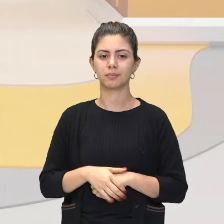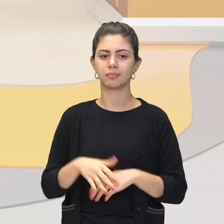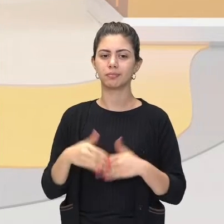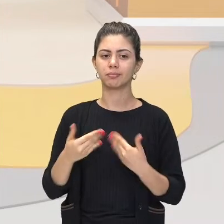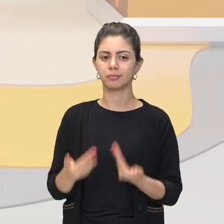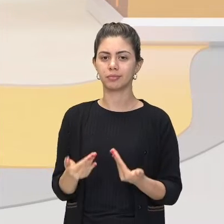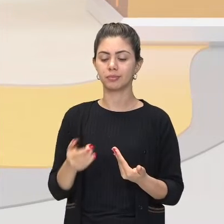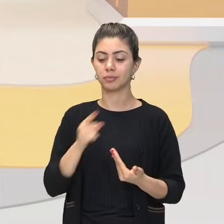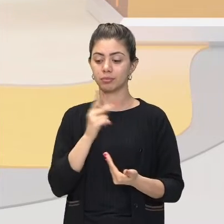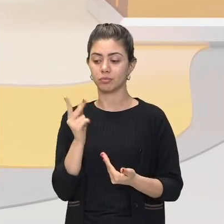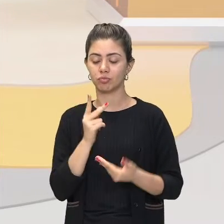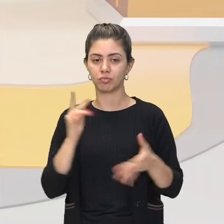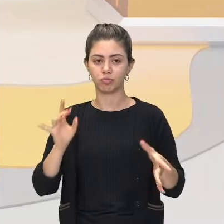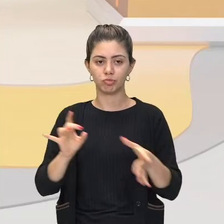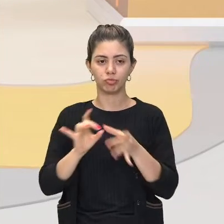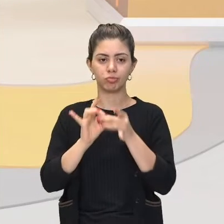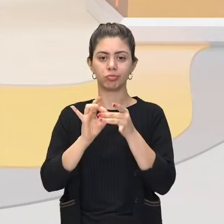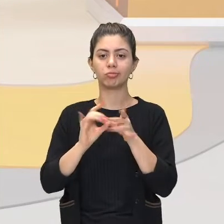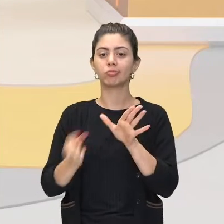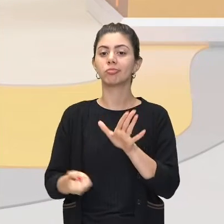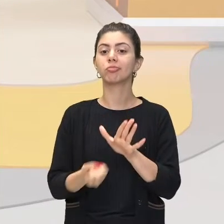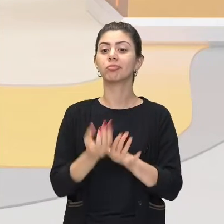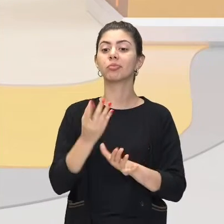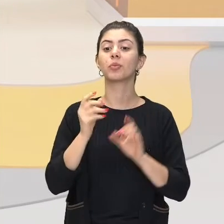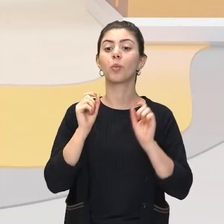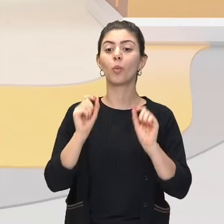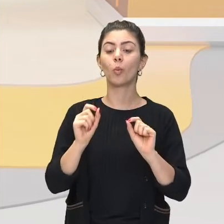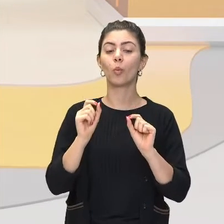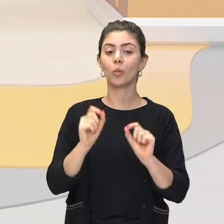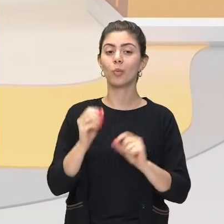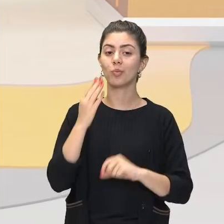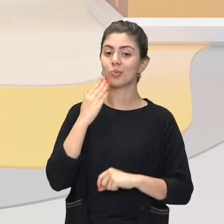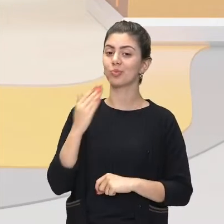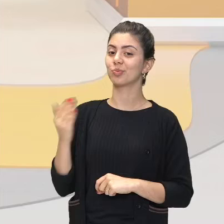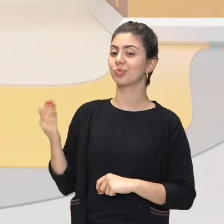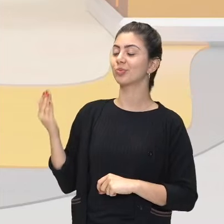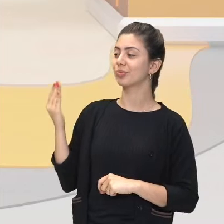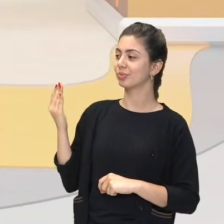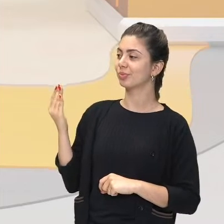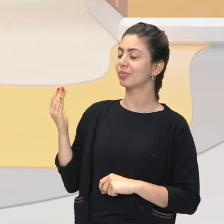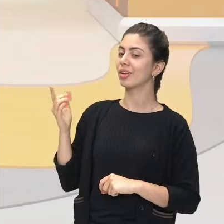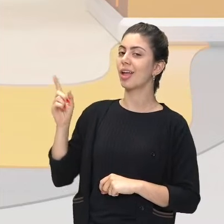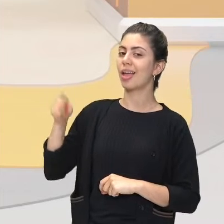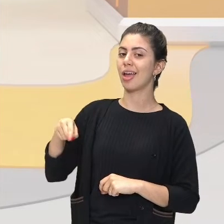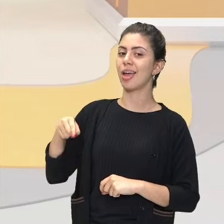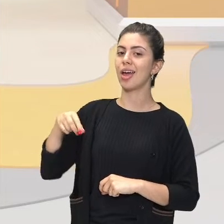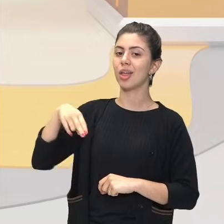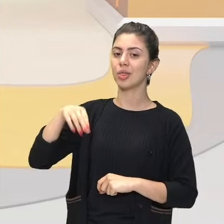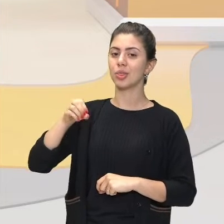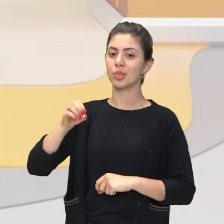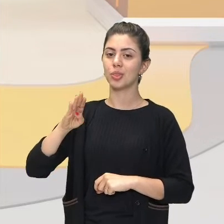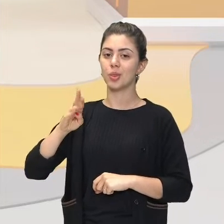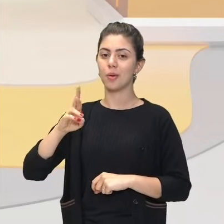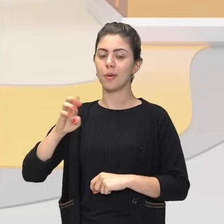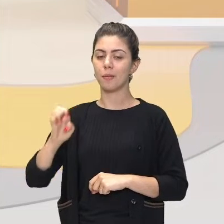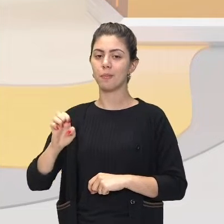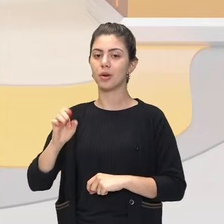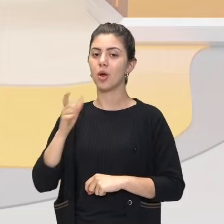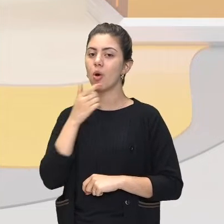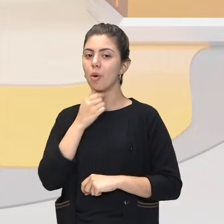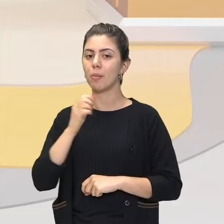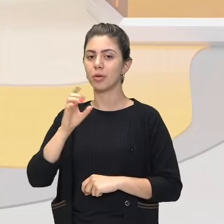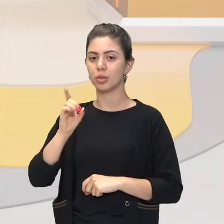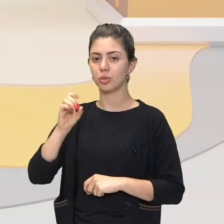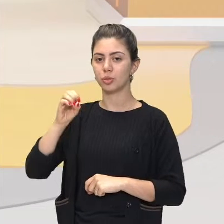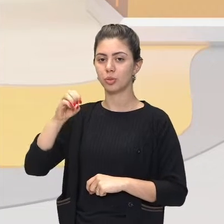desta união vai surgir aqui o nobre também Dom Afonso Henriques, que é